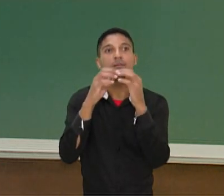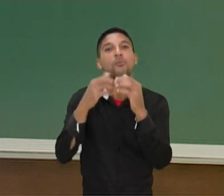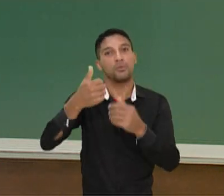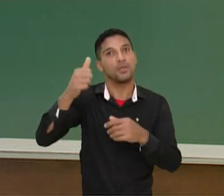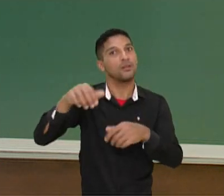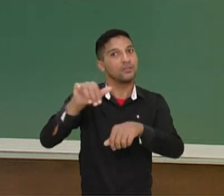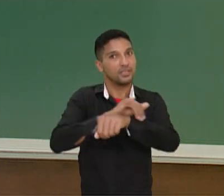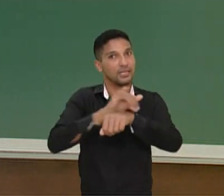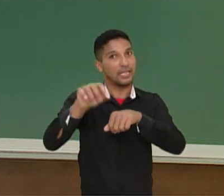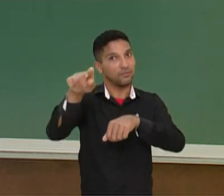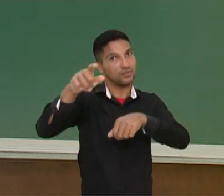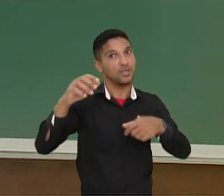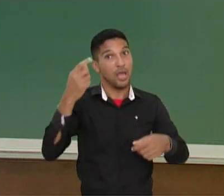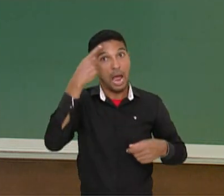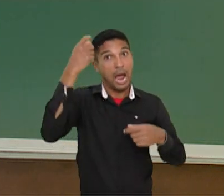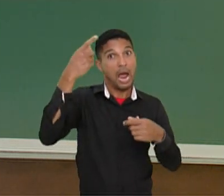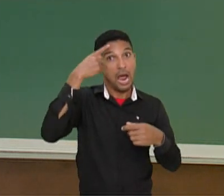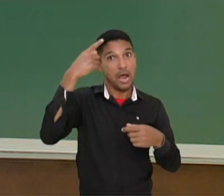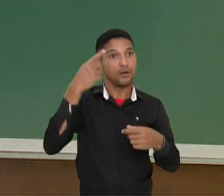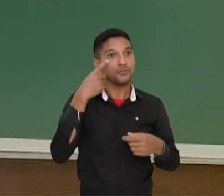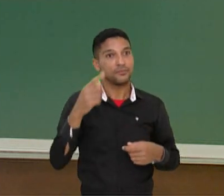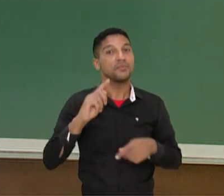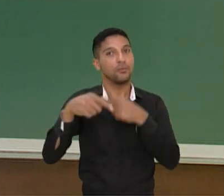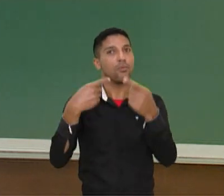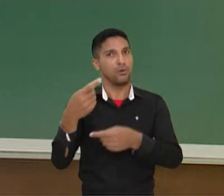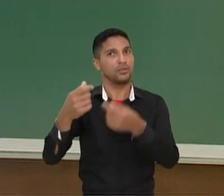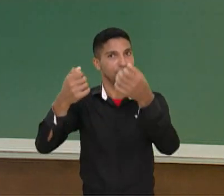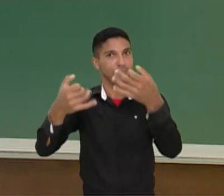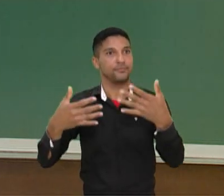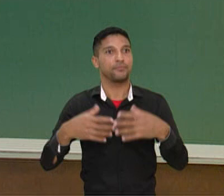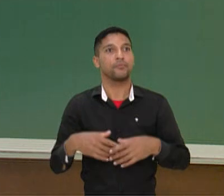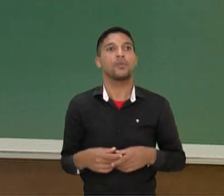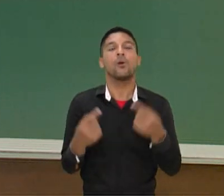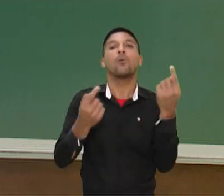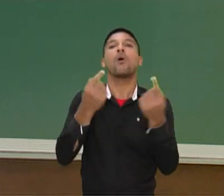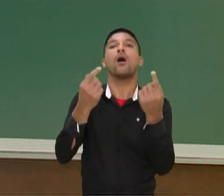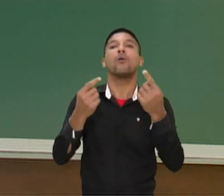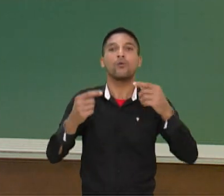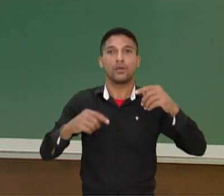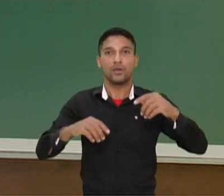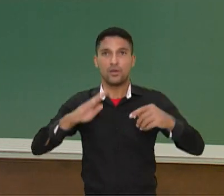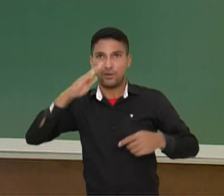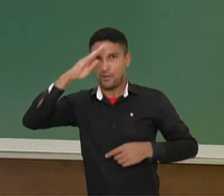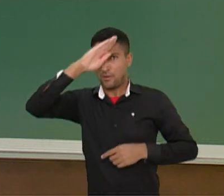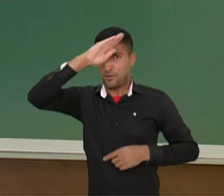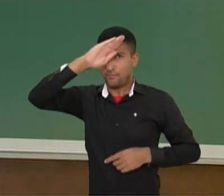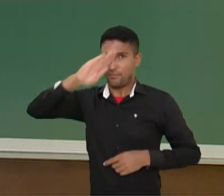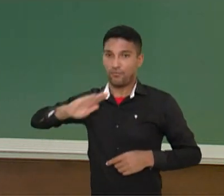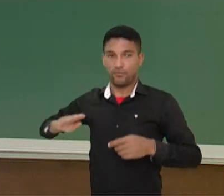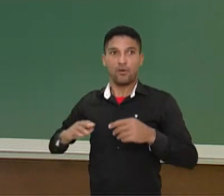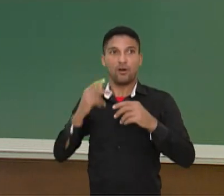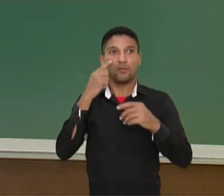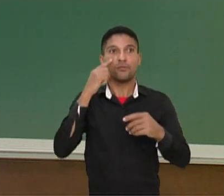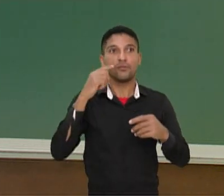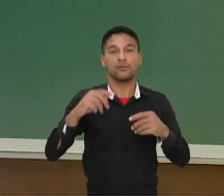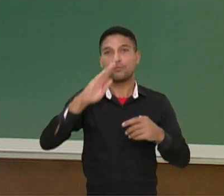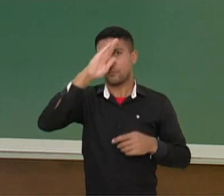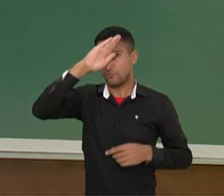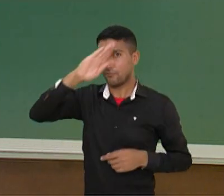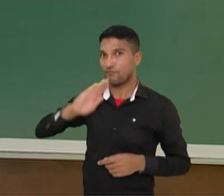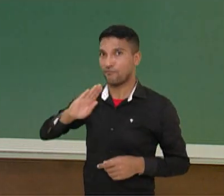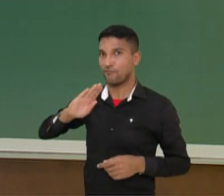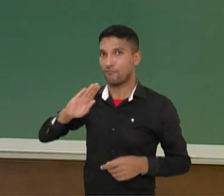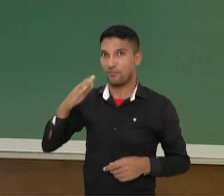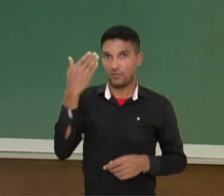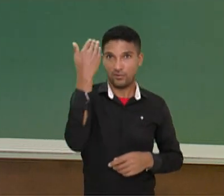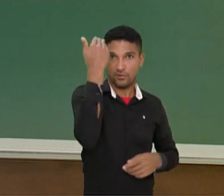tá bom? Então o exercício diz assim: quais são as diagonais deste polígono? Então eu dei um polígono aqui, ó, A, B, C, D,